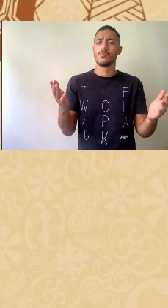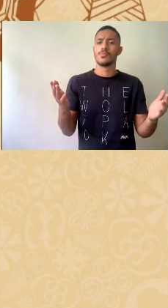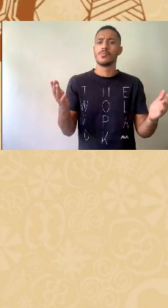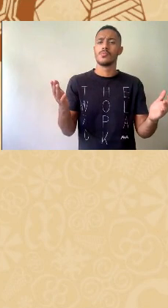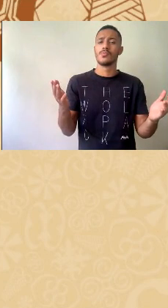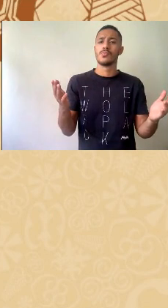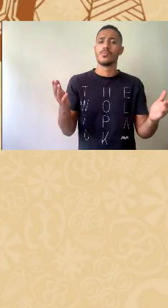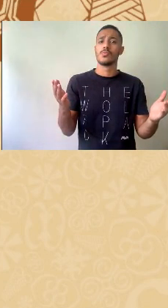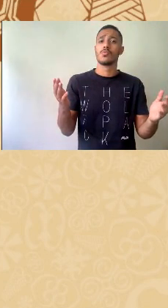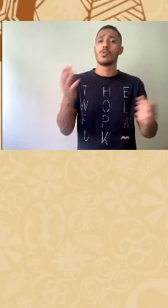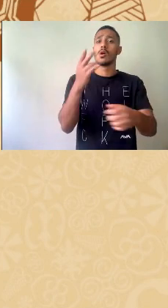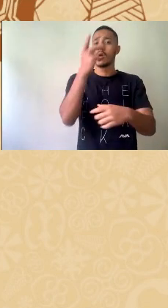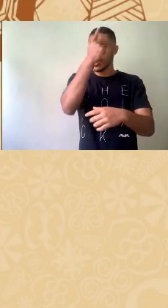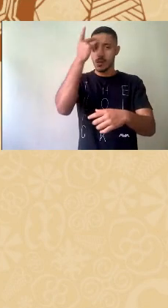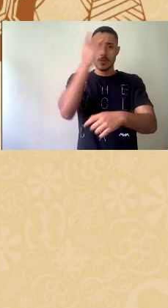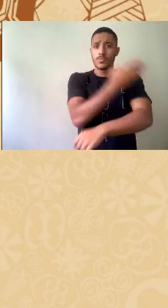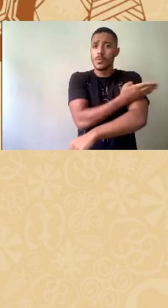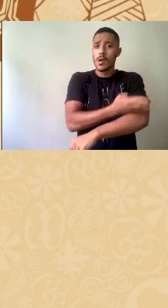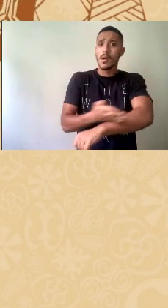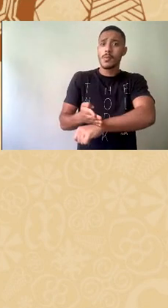sobretudo os brancos têm